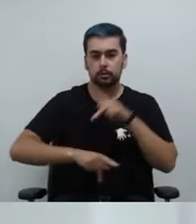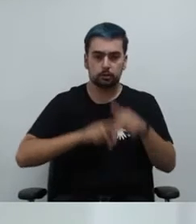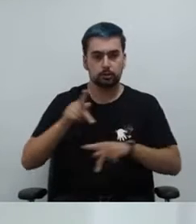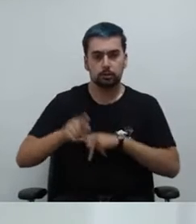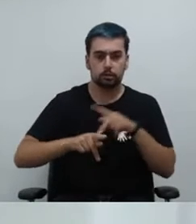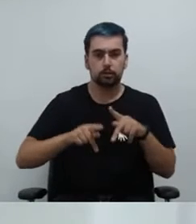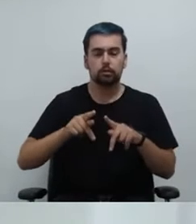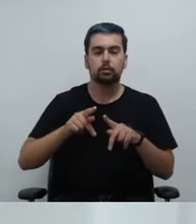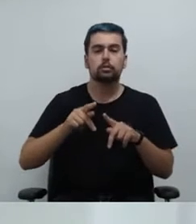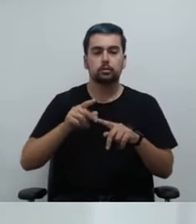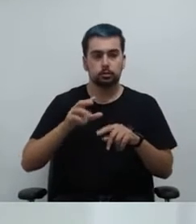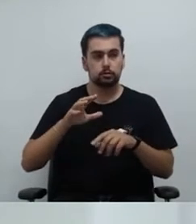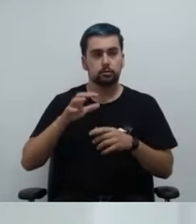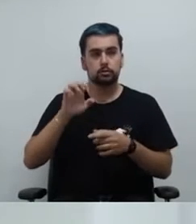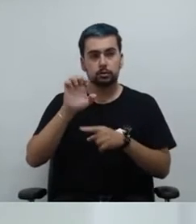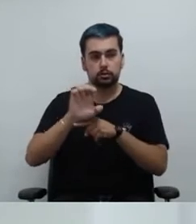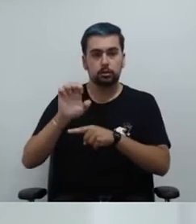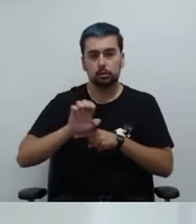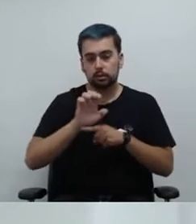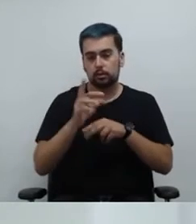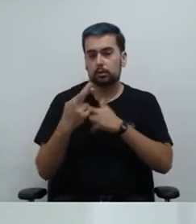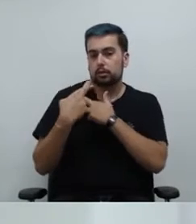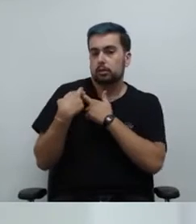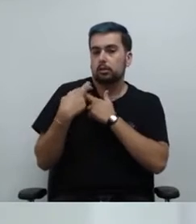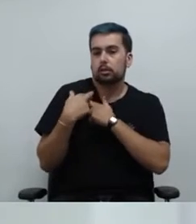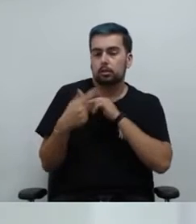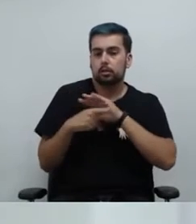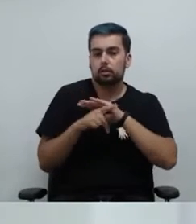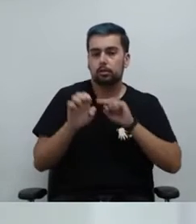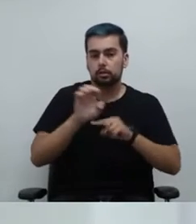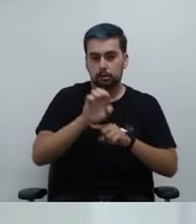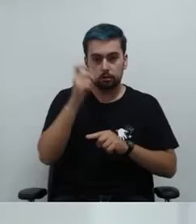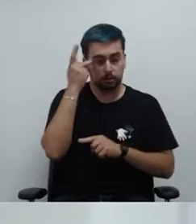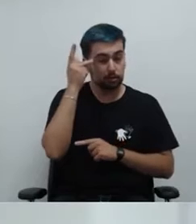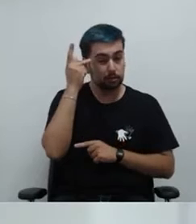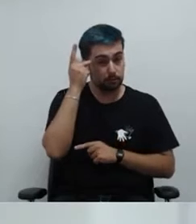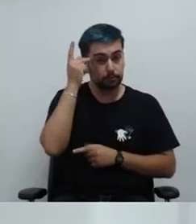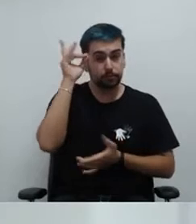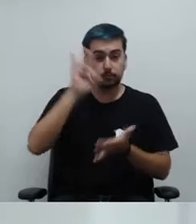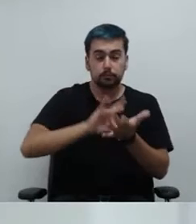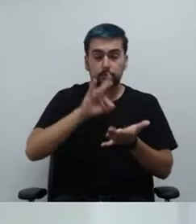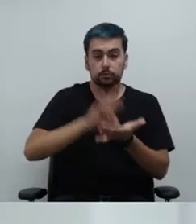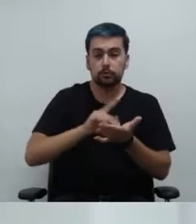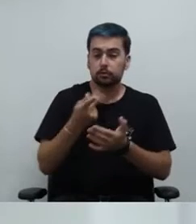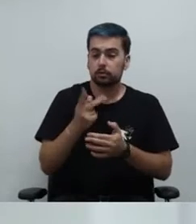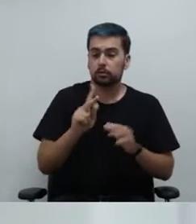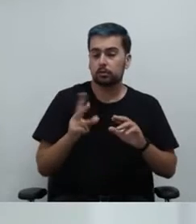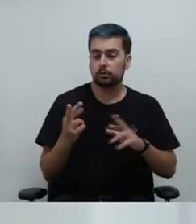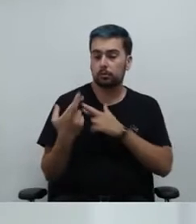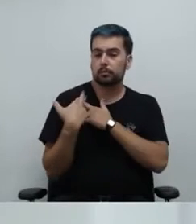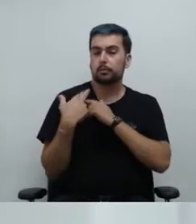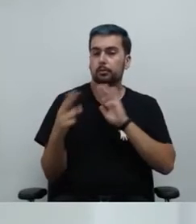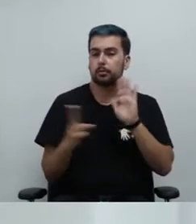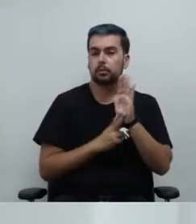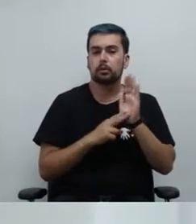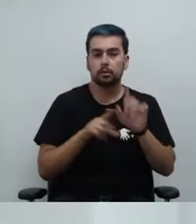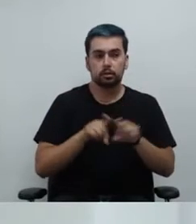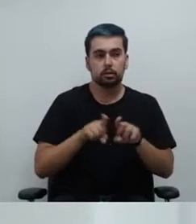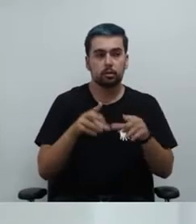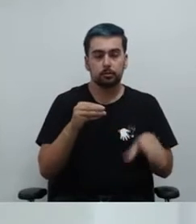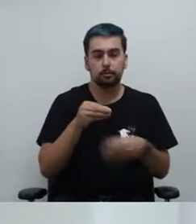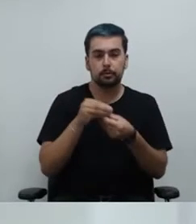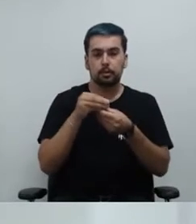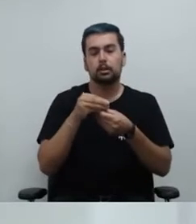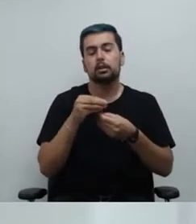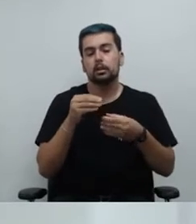fim, é responsabilidade da Defensoria Pública do Estado de São Paulo efetivar o seu compromisso com os ditames da Emenda Constitucional